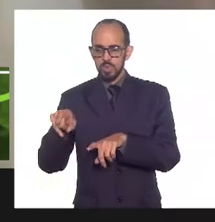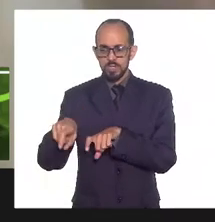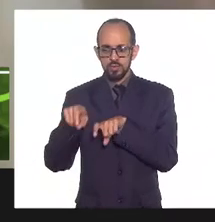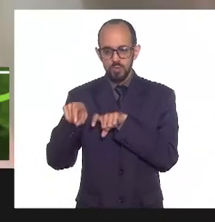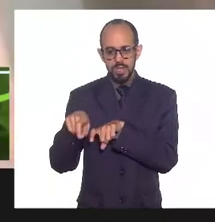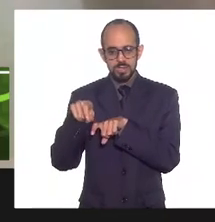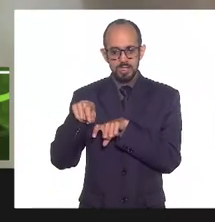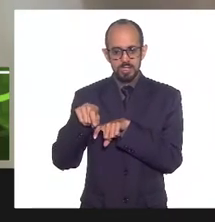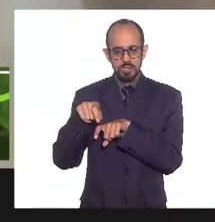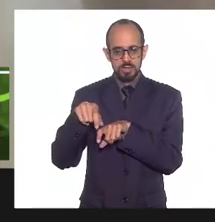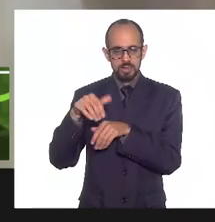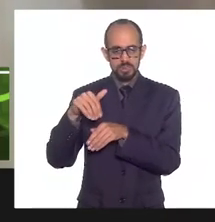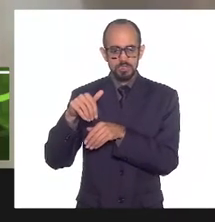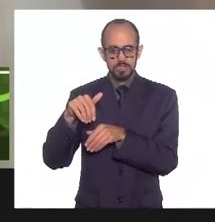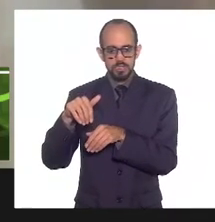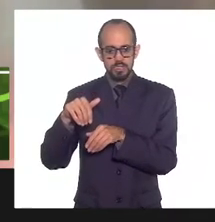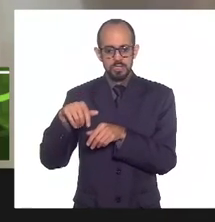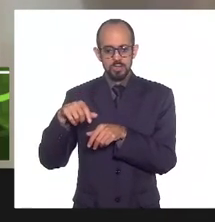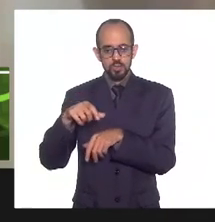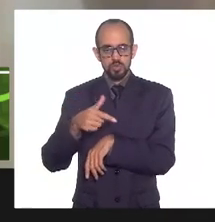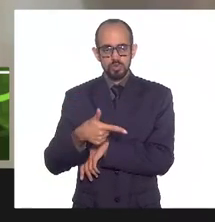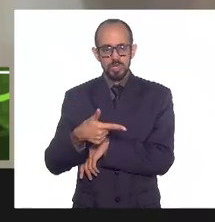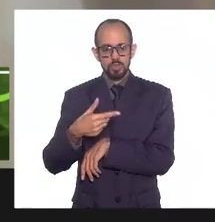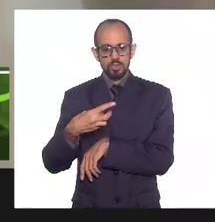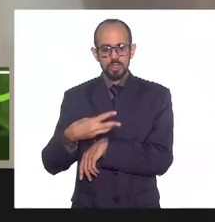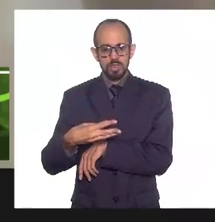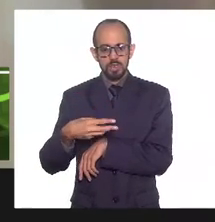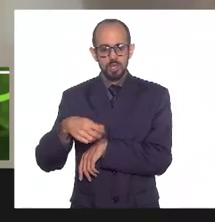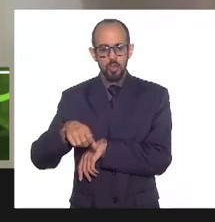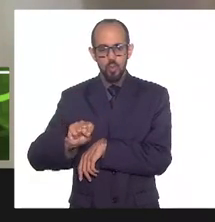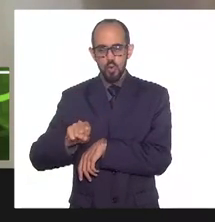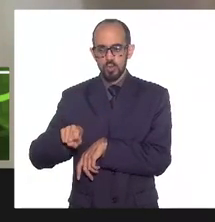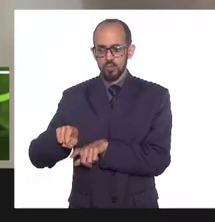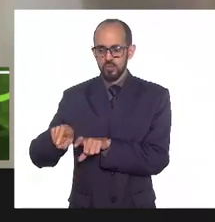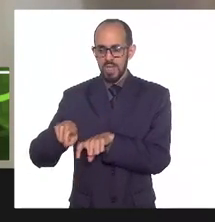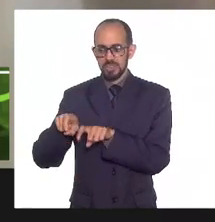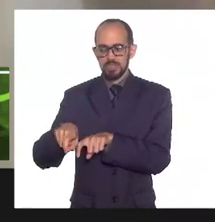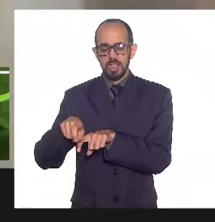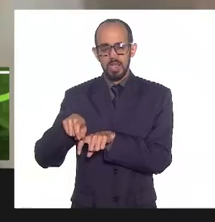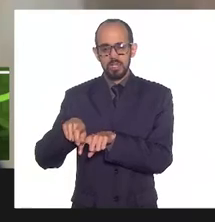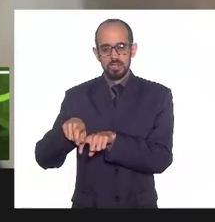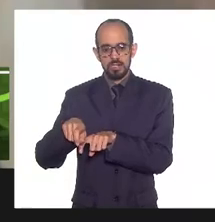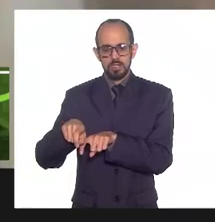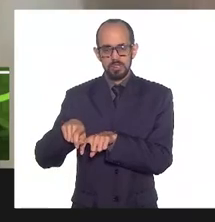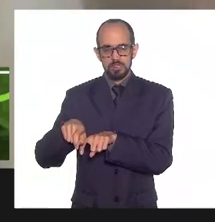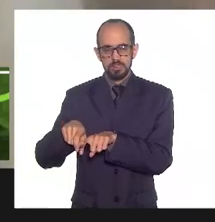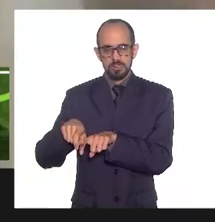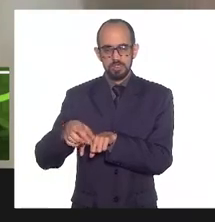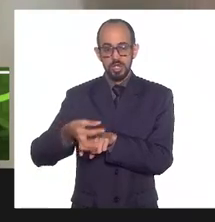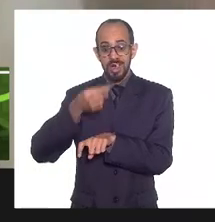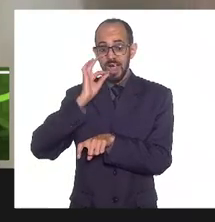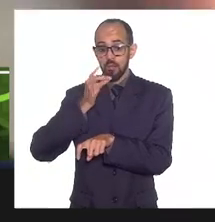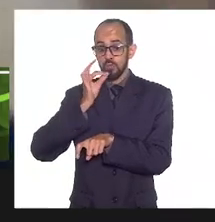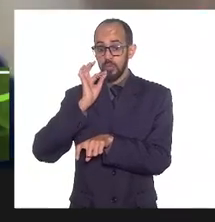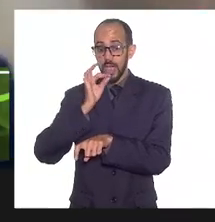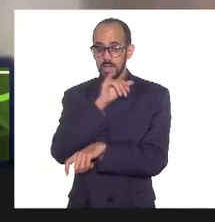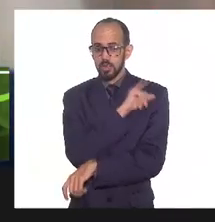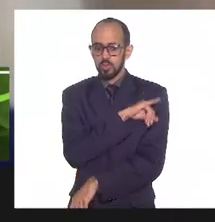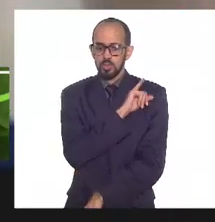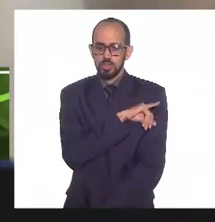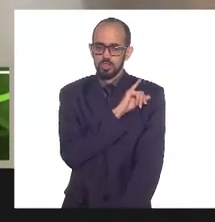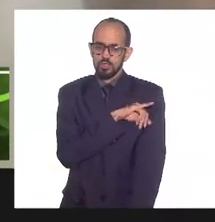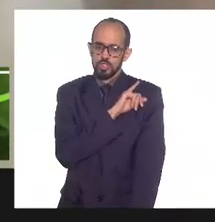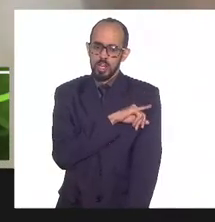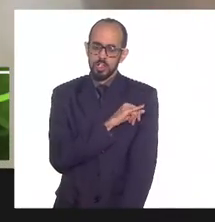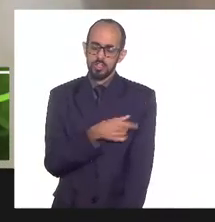de 238 fazendas de café do estado do Rio de Janeiro inventário parceria pela fazenda e chegaríamos